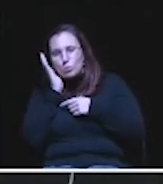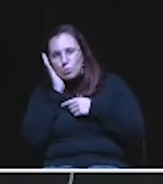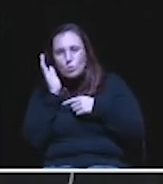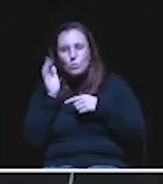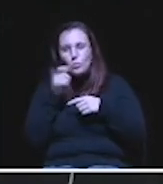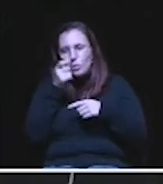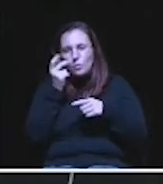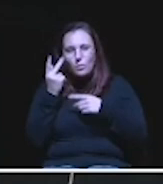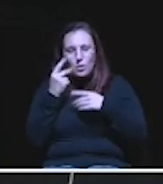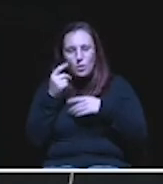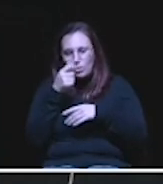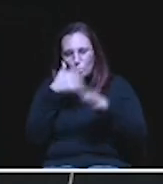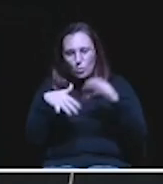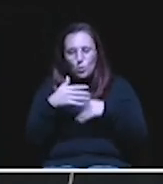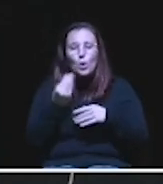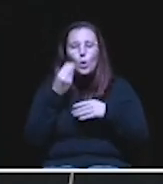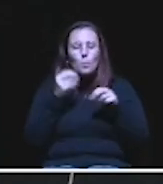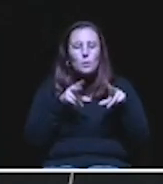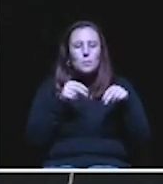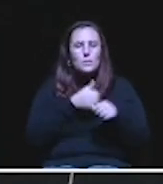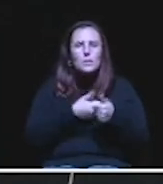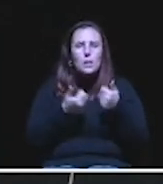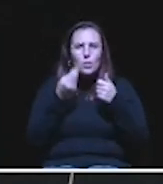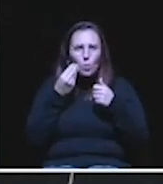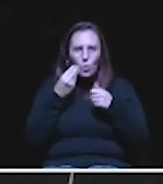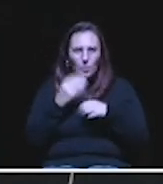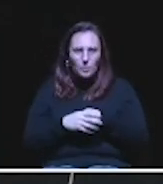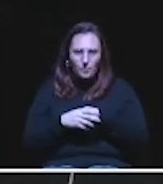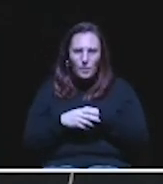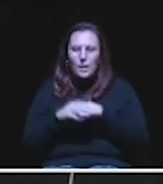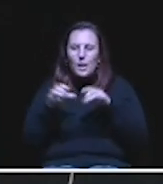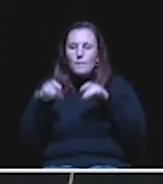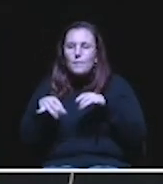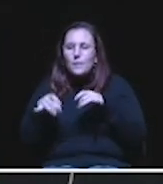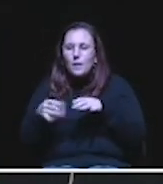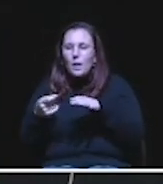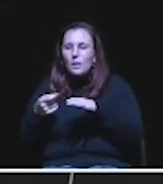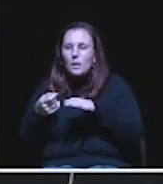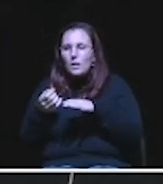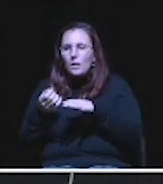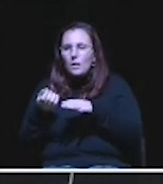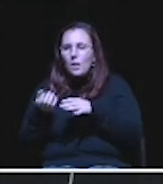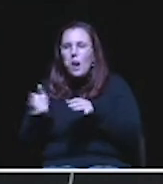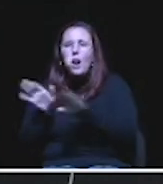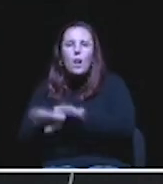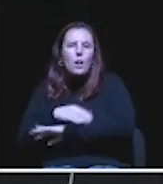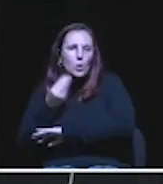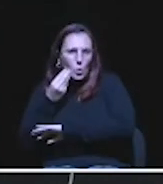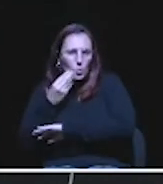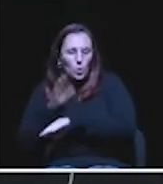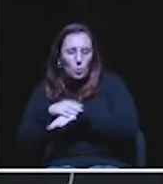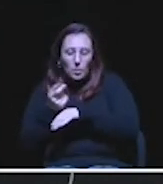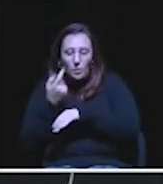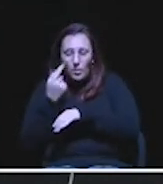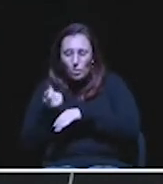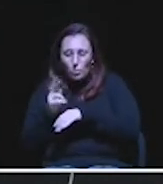ser reforçada a higiene urbana na cidade? O que está a ser previsto a prevenir as burlas às pessoas que vêm para a jornada? E pode-se ver já os preços